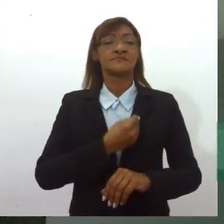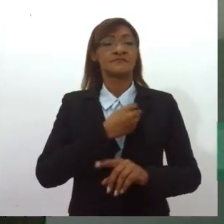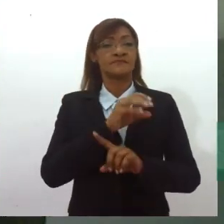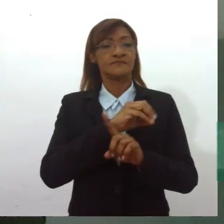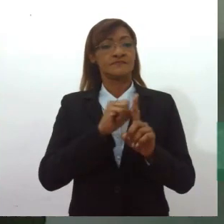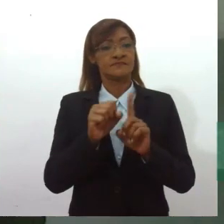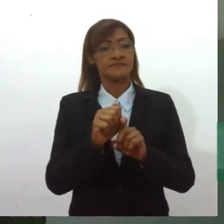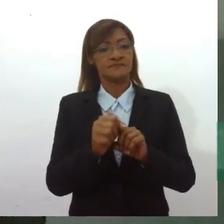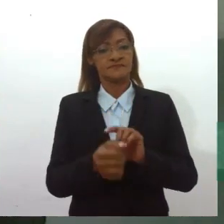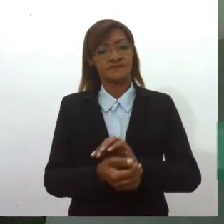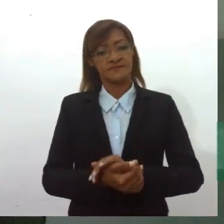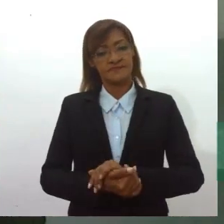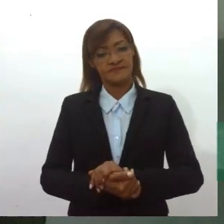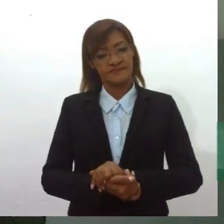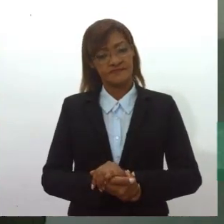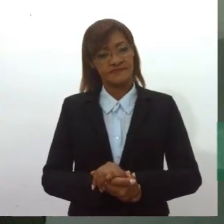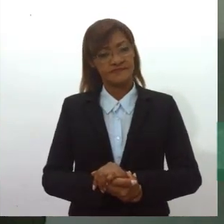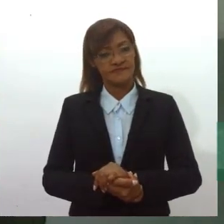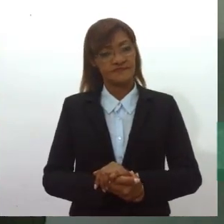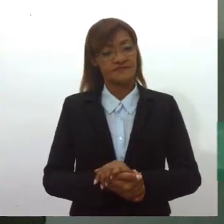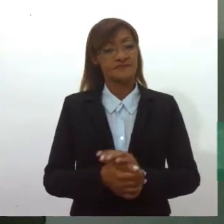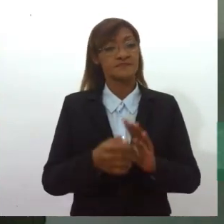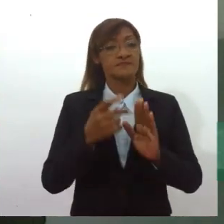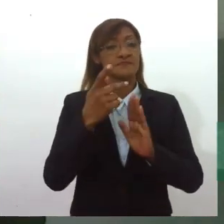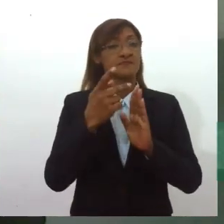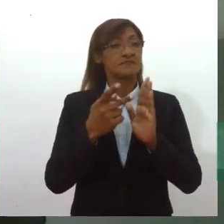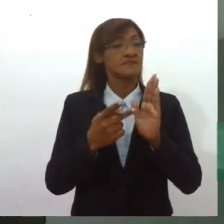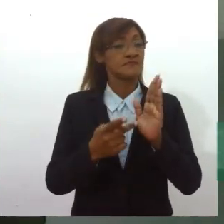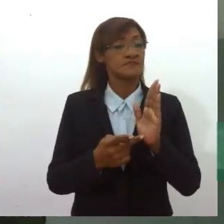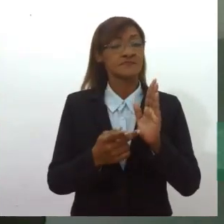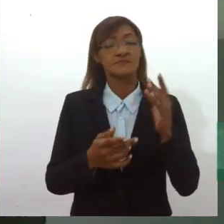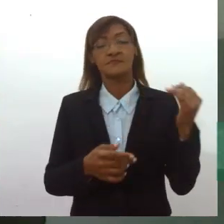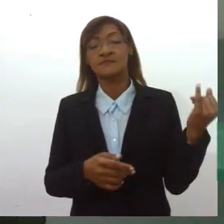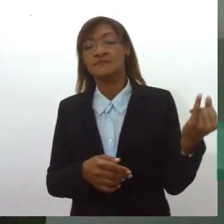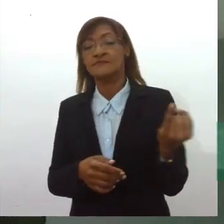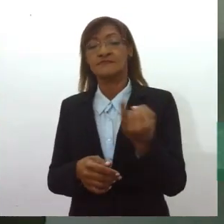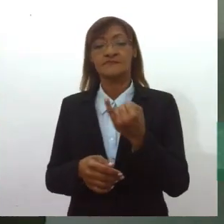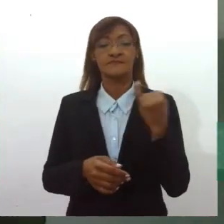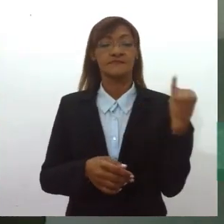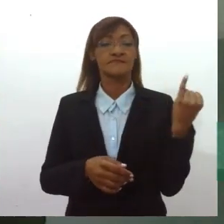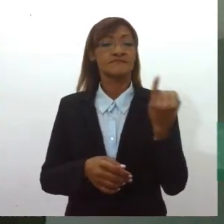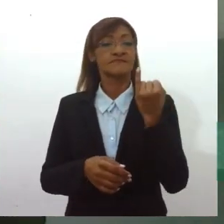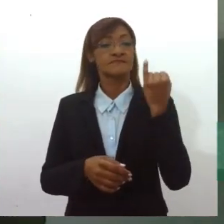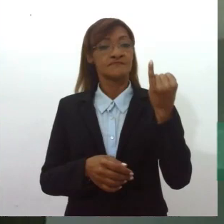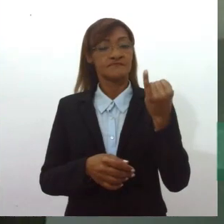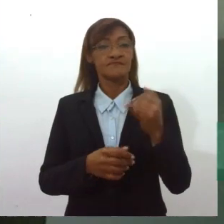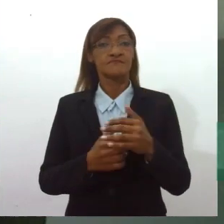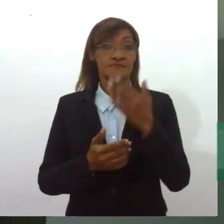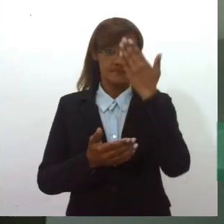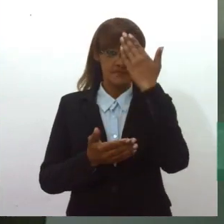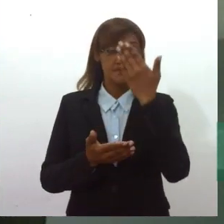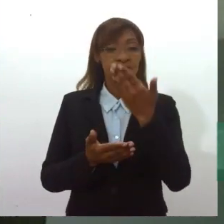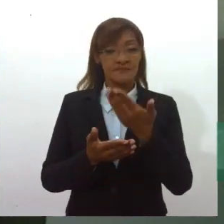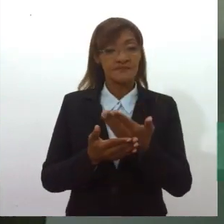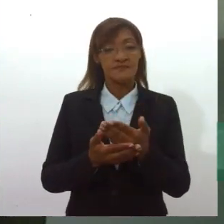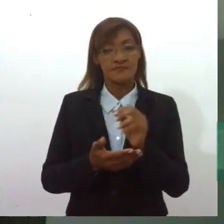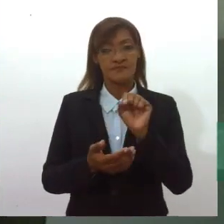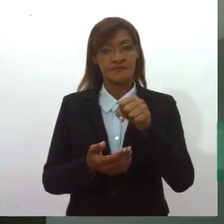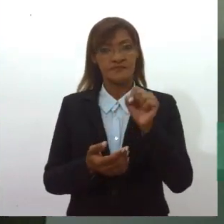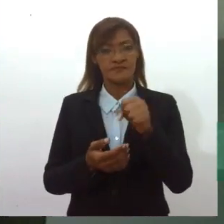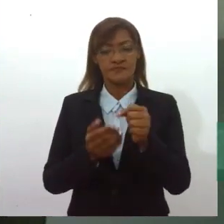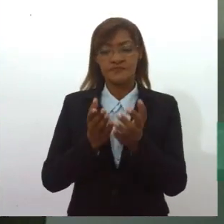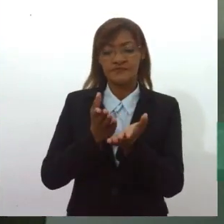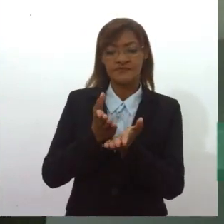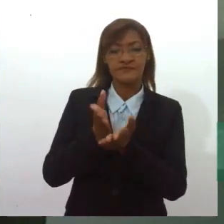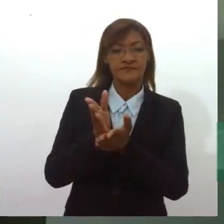brasileira esse projeto de lei é muito importante né Eu acredito que ele vai ser sancionado e é um projeto que